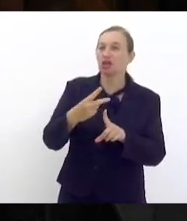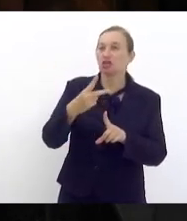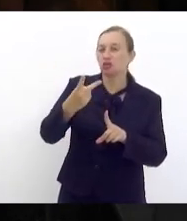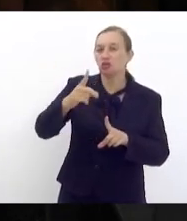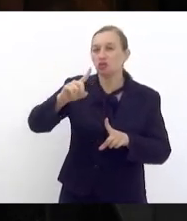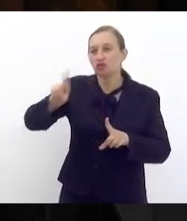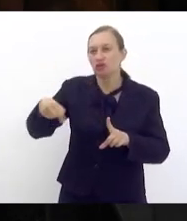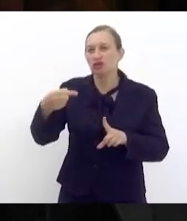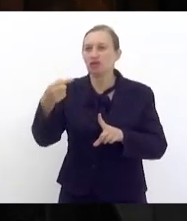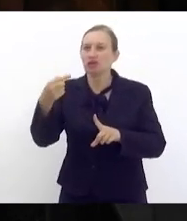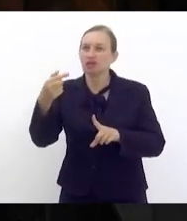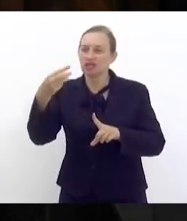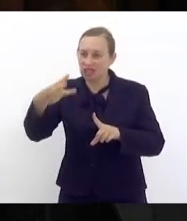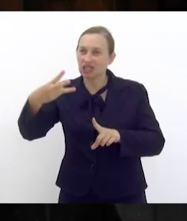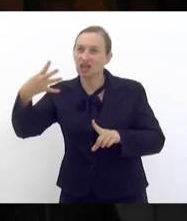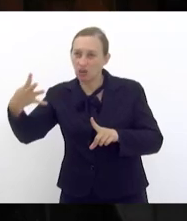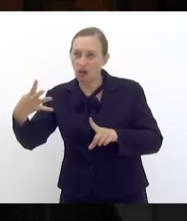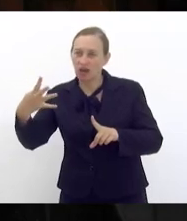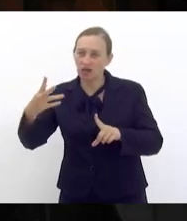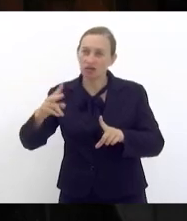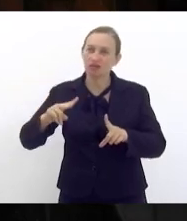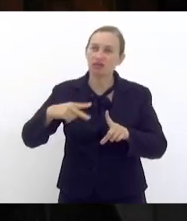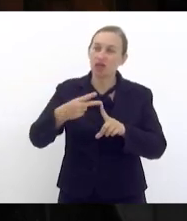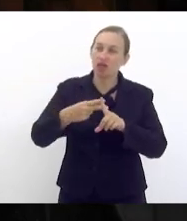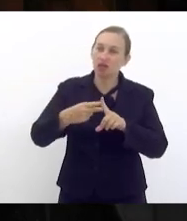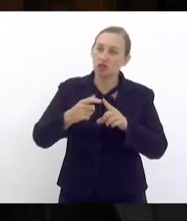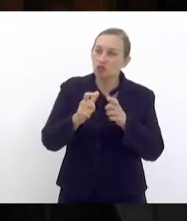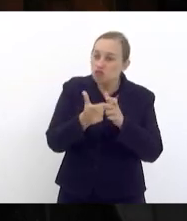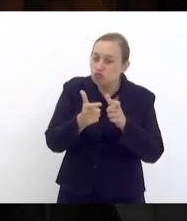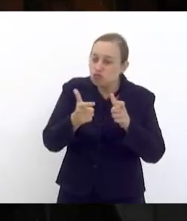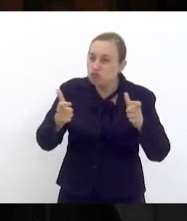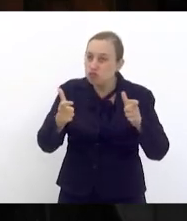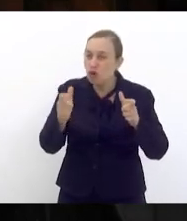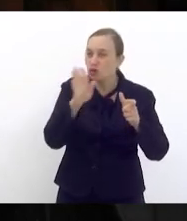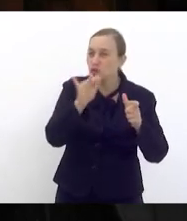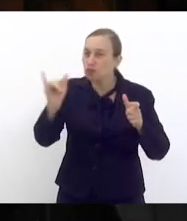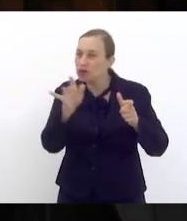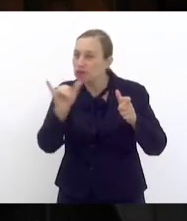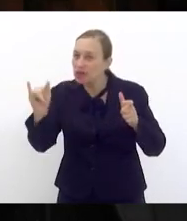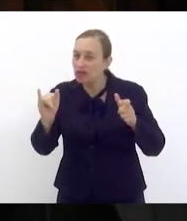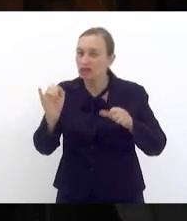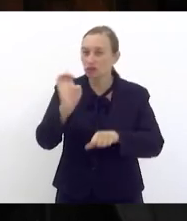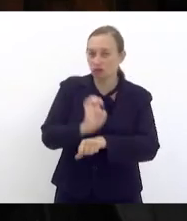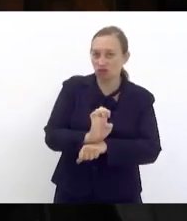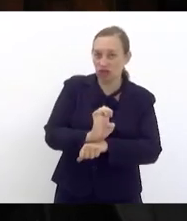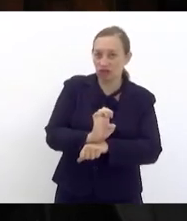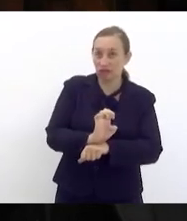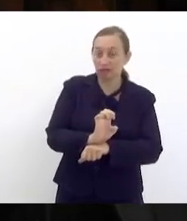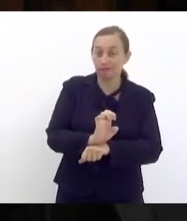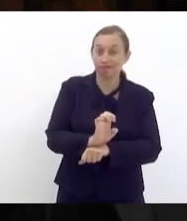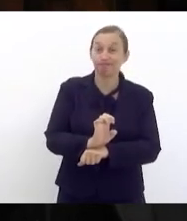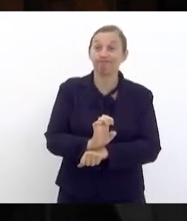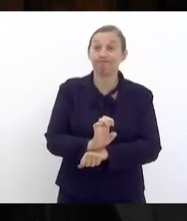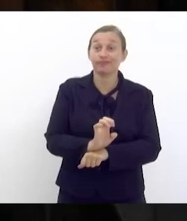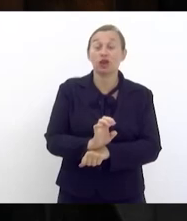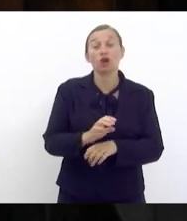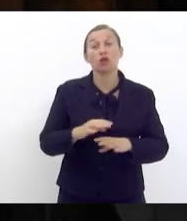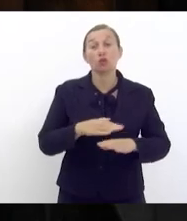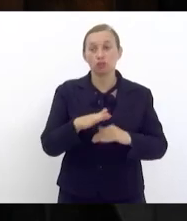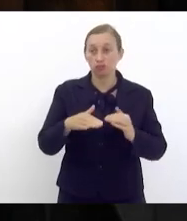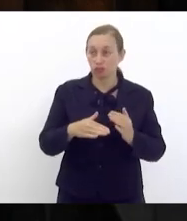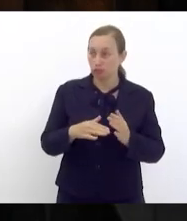2,34 vezes o crescimento do PIB do Estado. Com todo